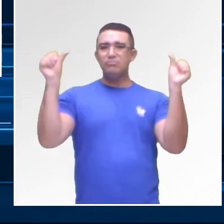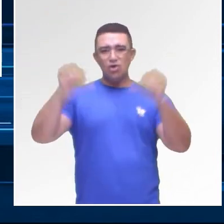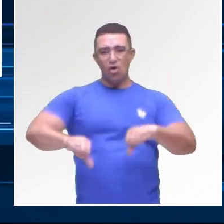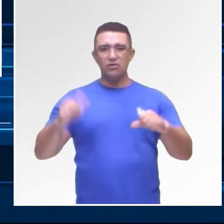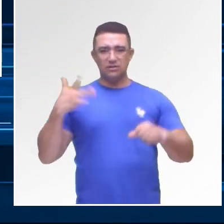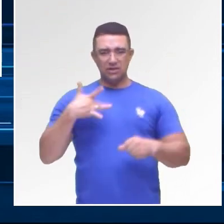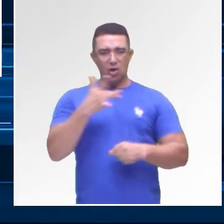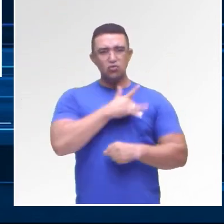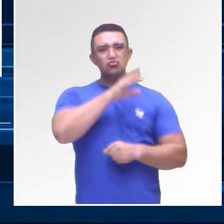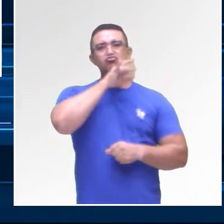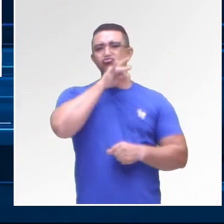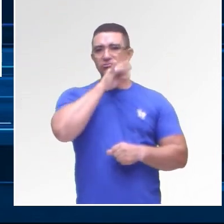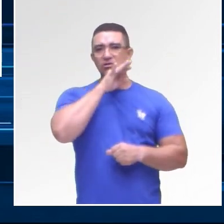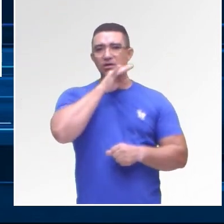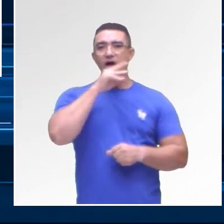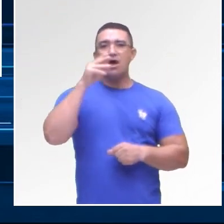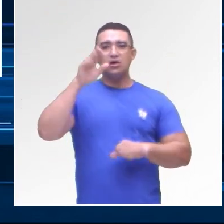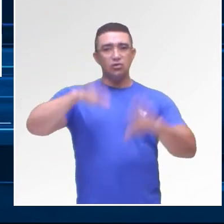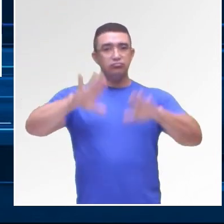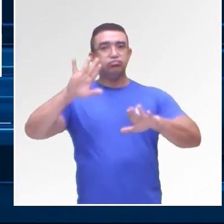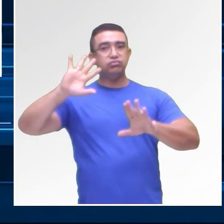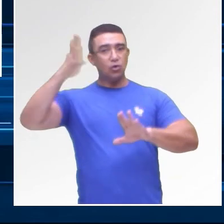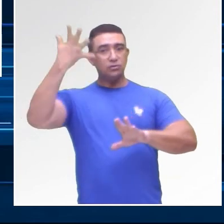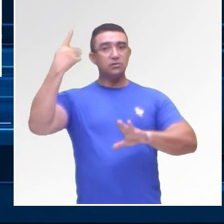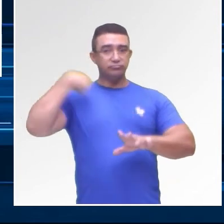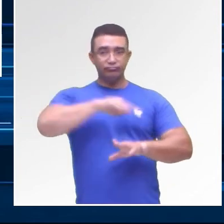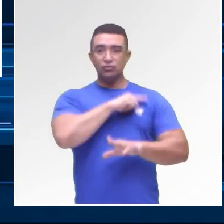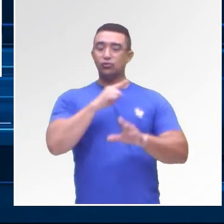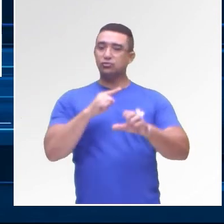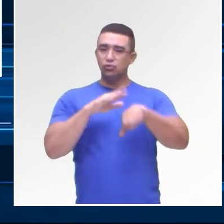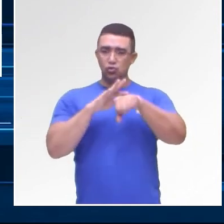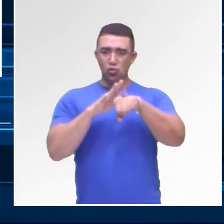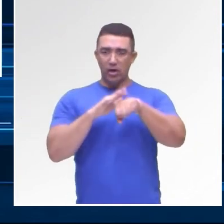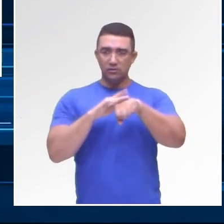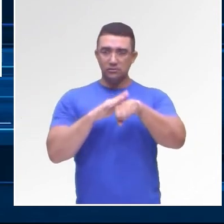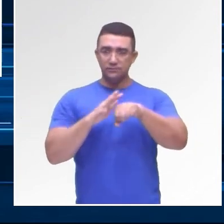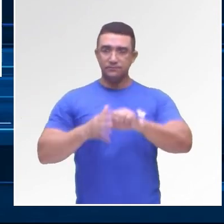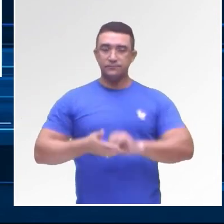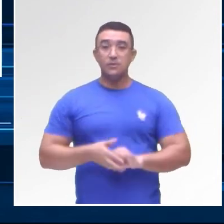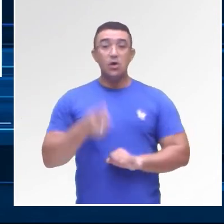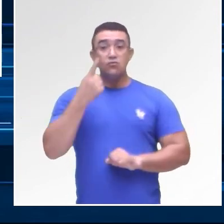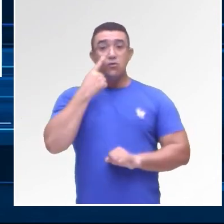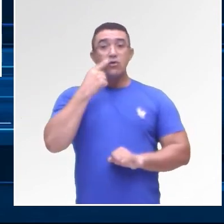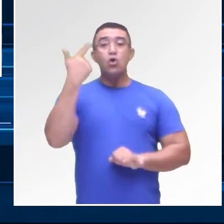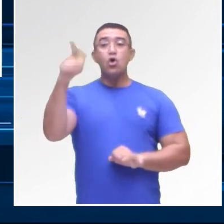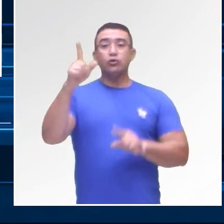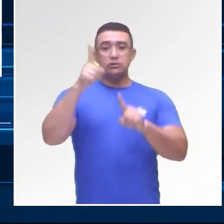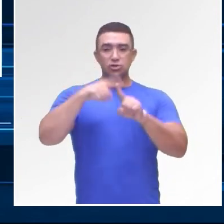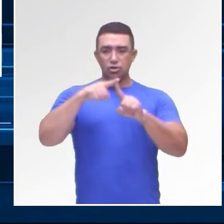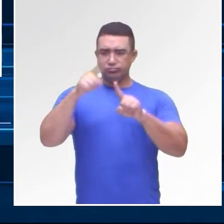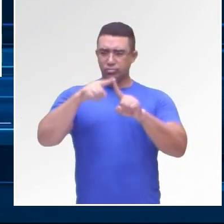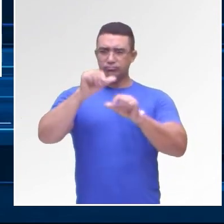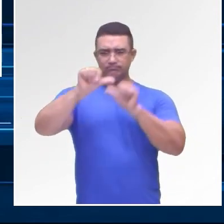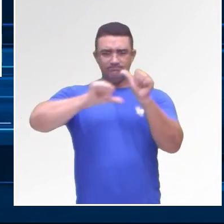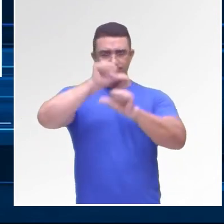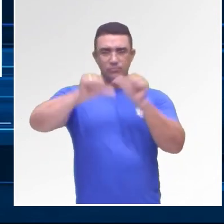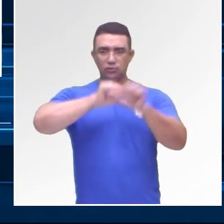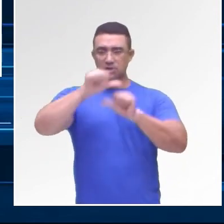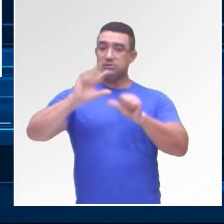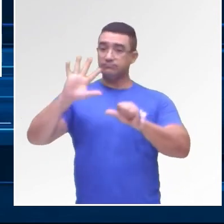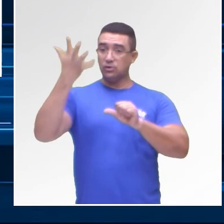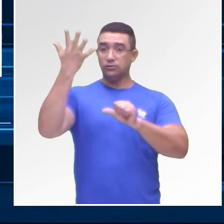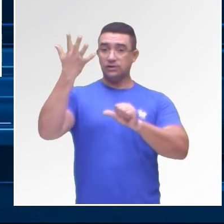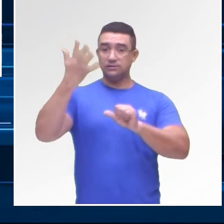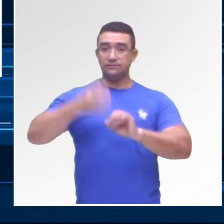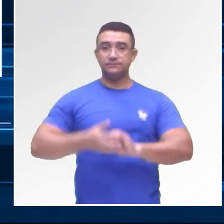ou seja, a gente fica doente, tá? Vamos ver mais algumas mudanças. Então, outras mudanças que nós temos